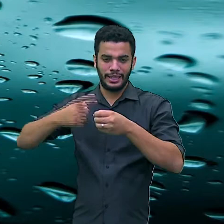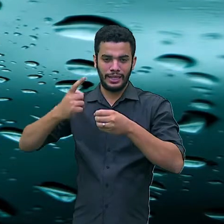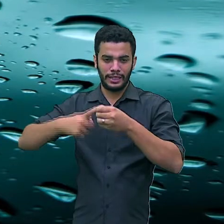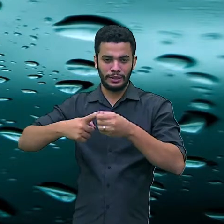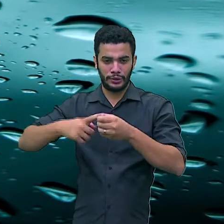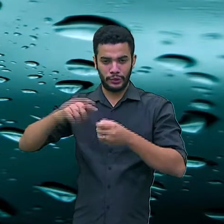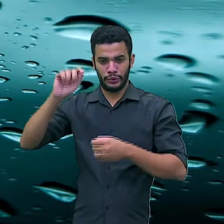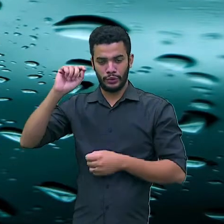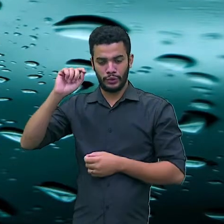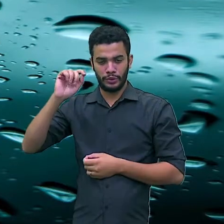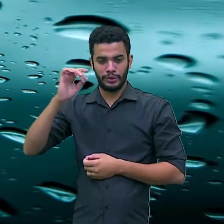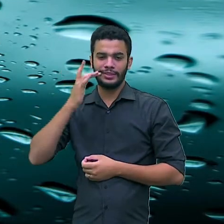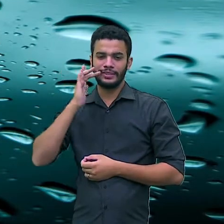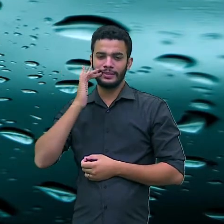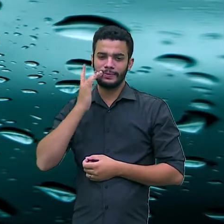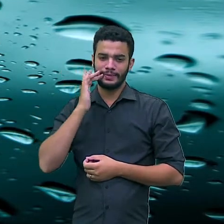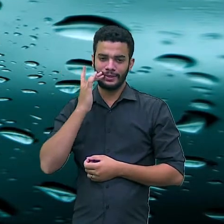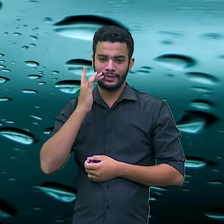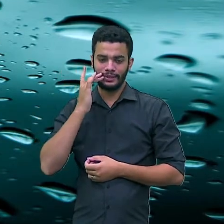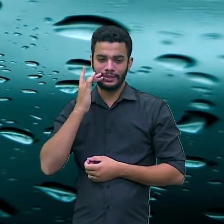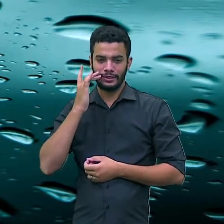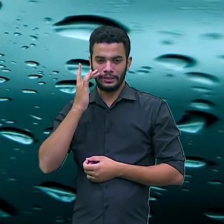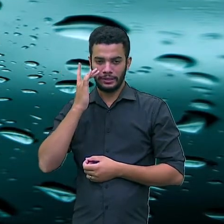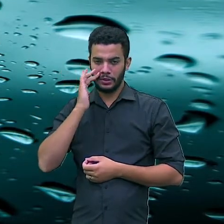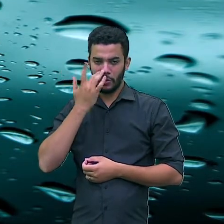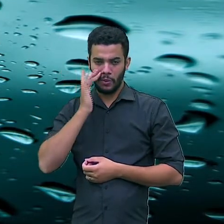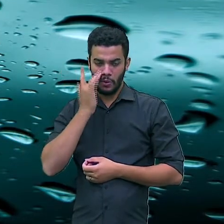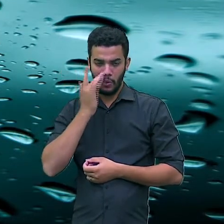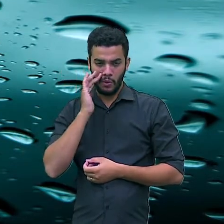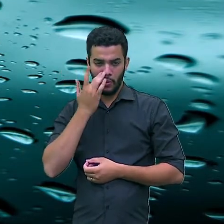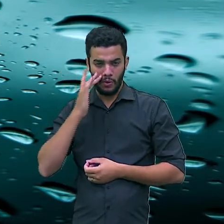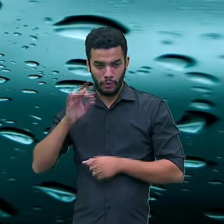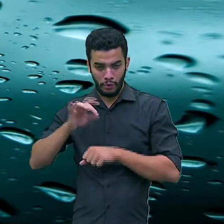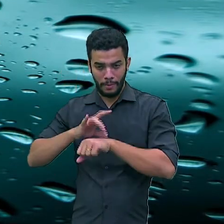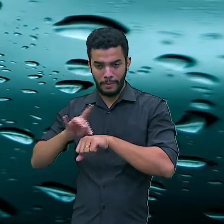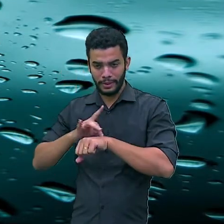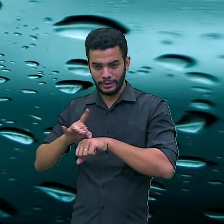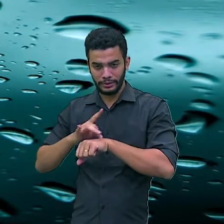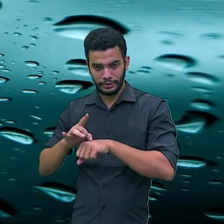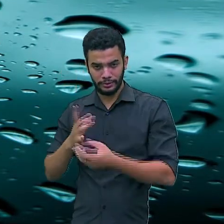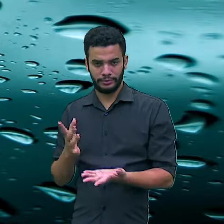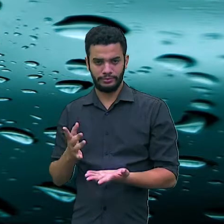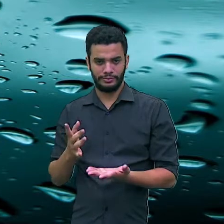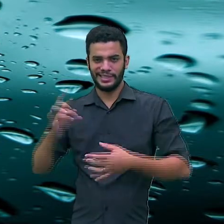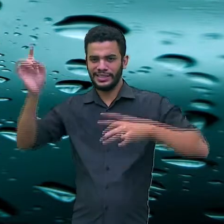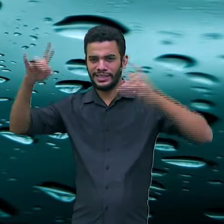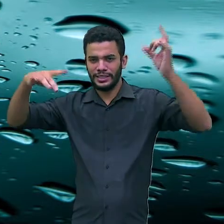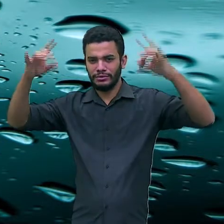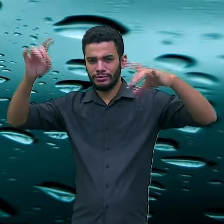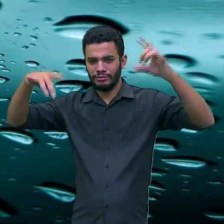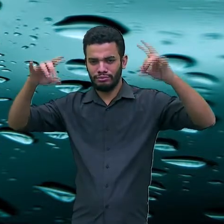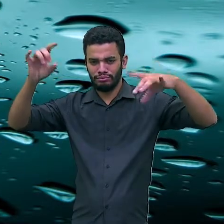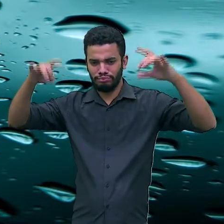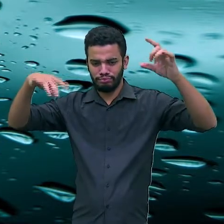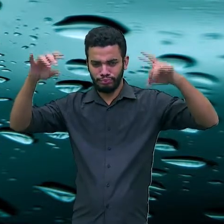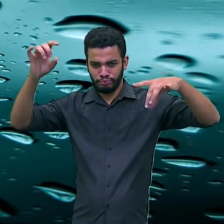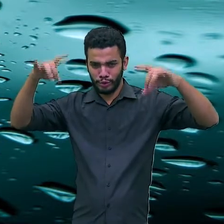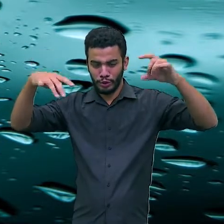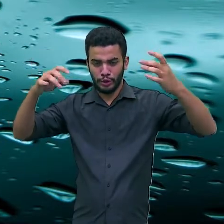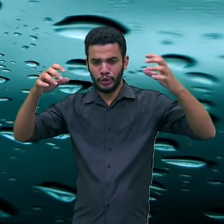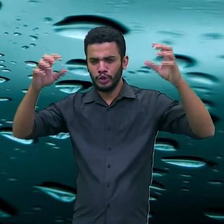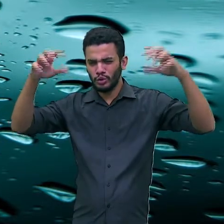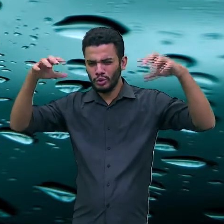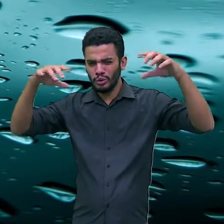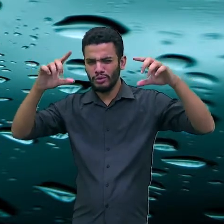frase? Muito bem, se você disse serenou, que é o quê? Um fenômeno da natureza.